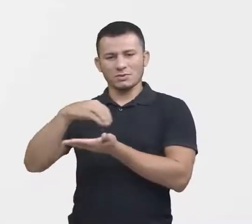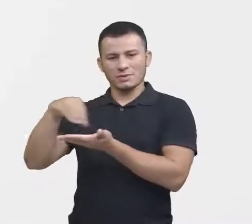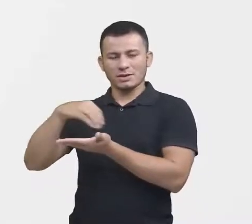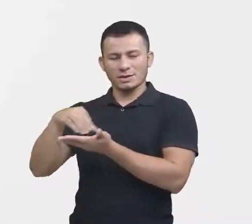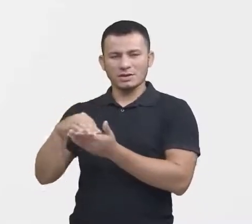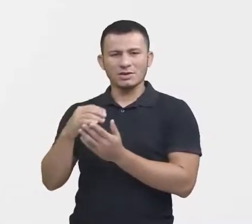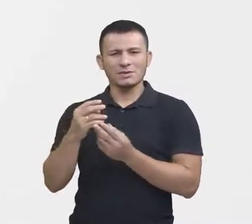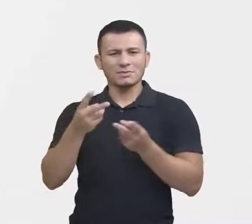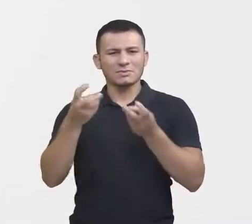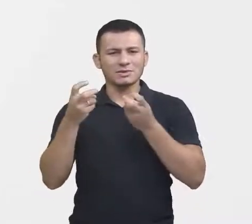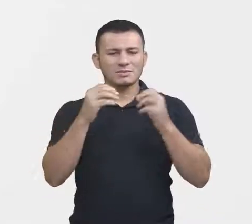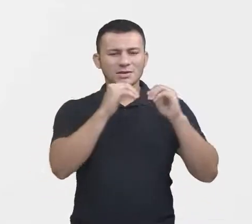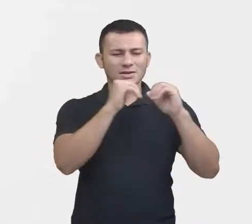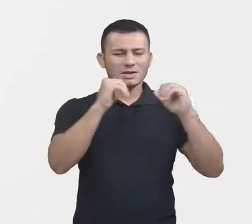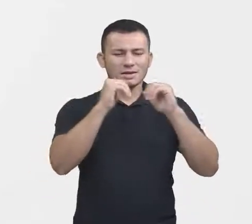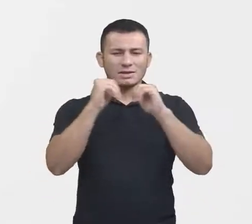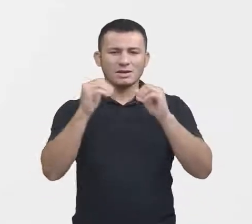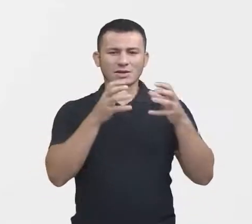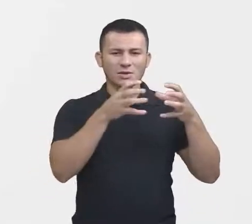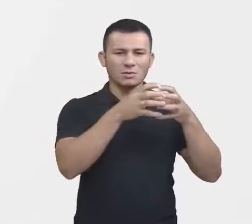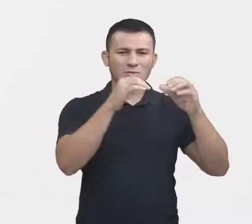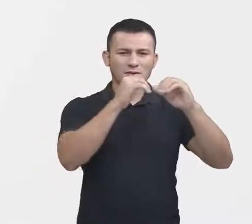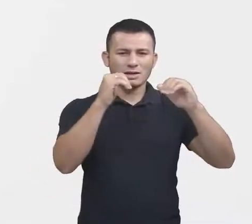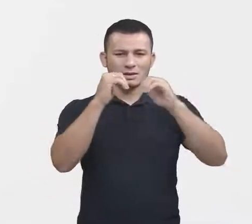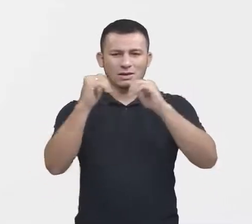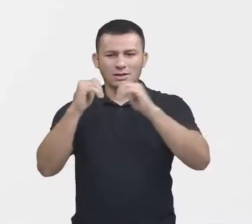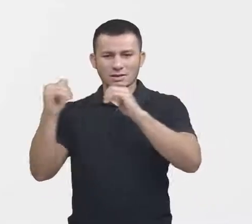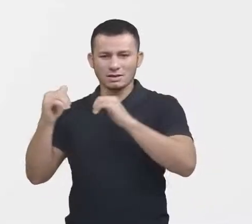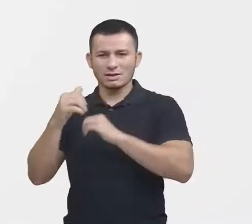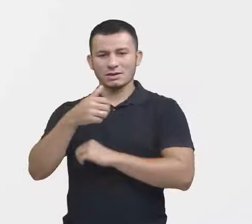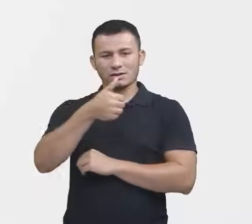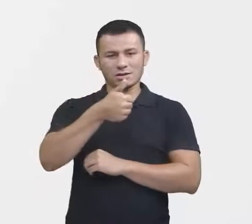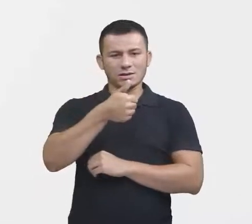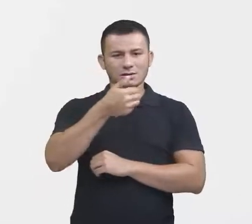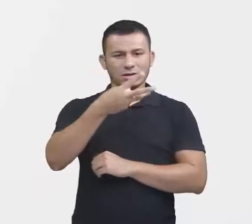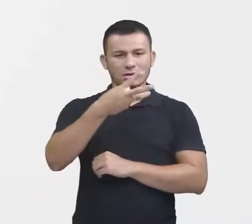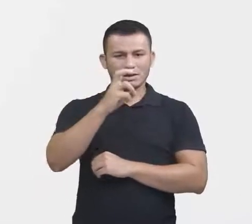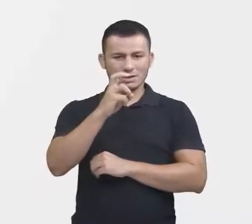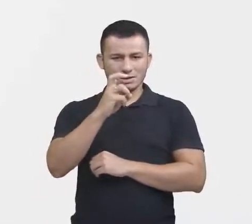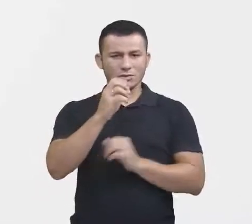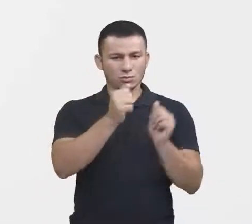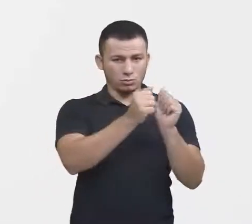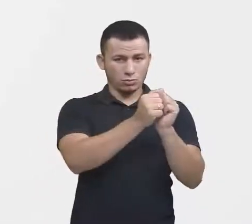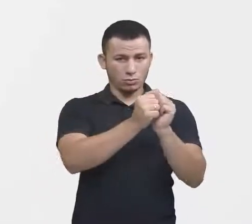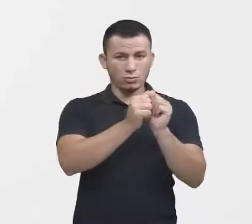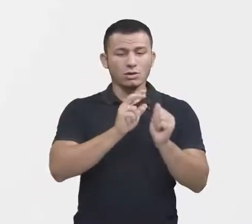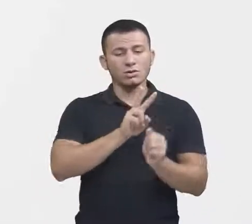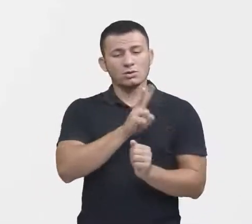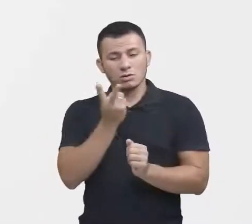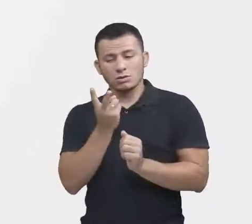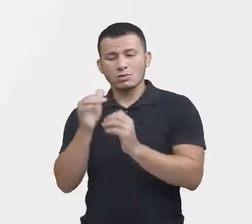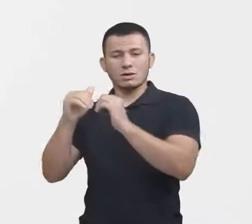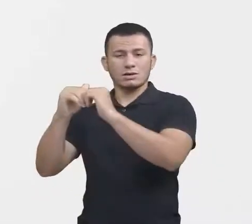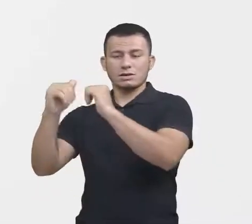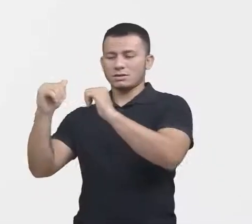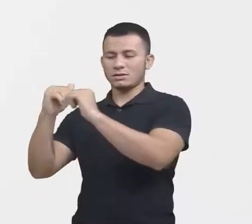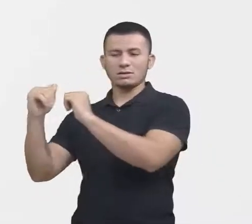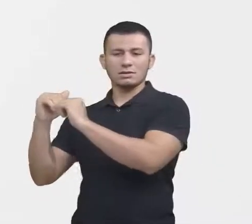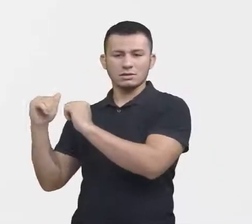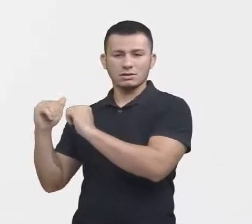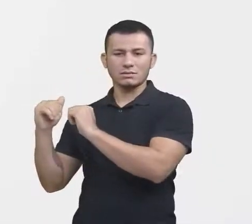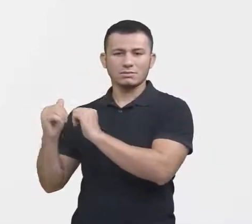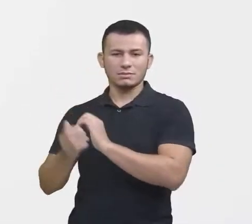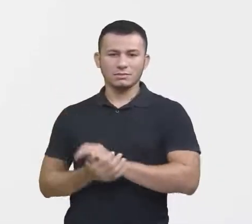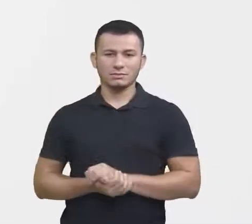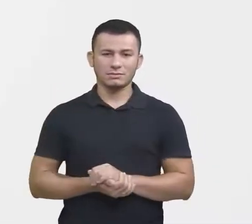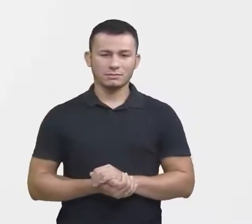compõem este número 135 ele estava juntinho e eu separei